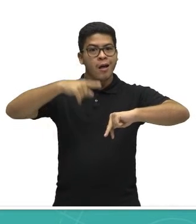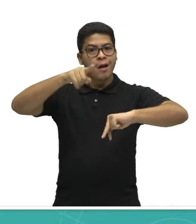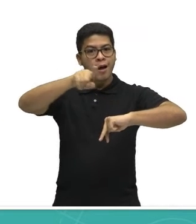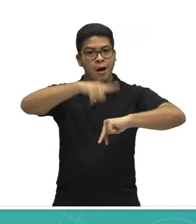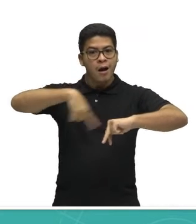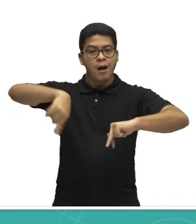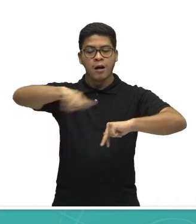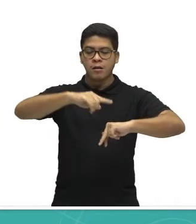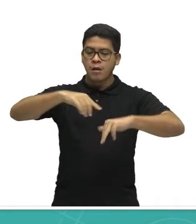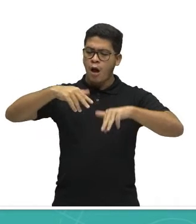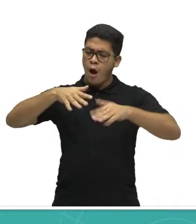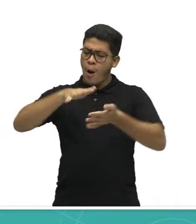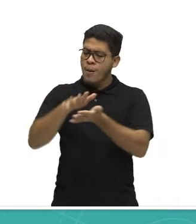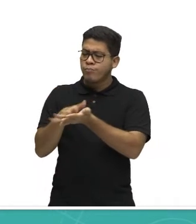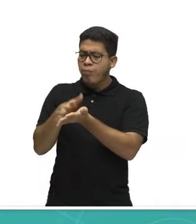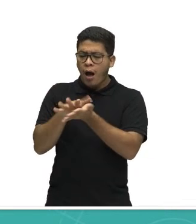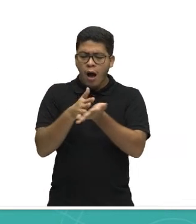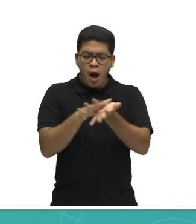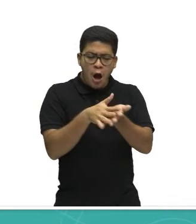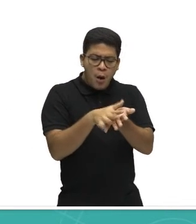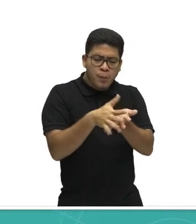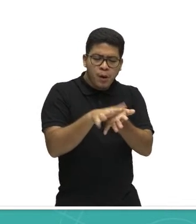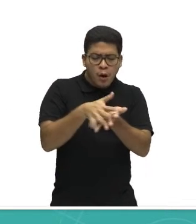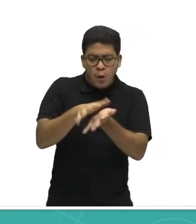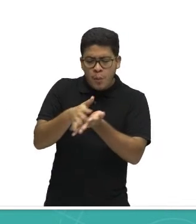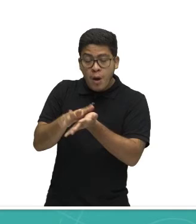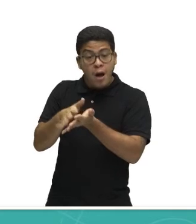ao som de sambas acompanhados de batida de